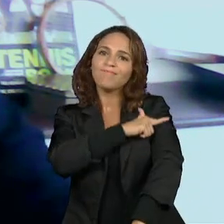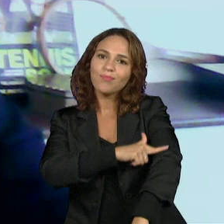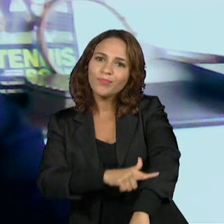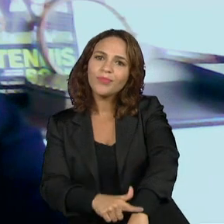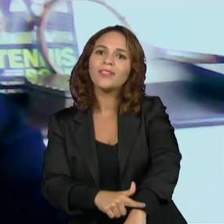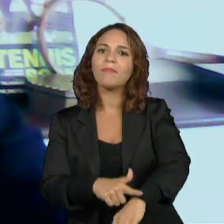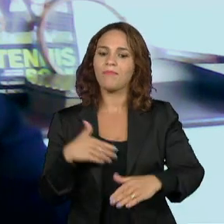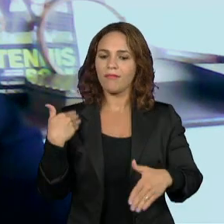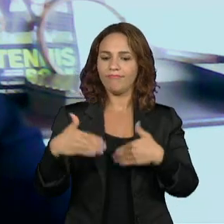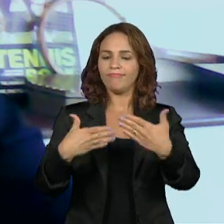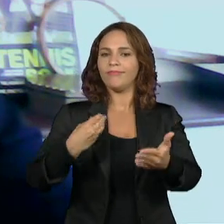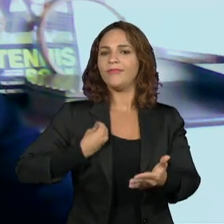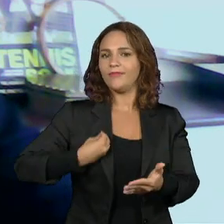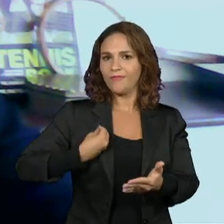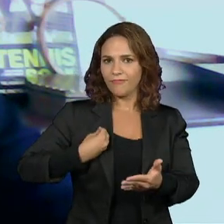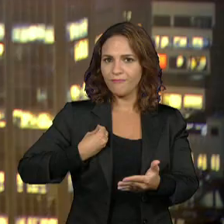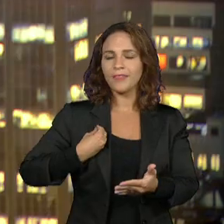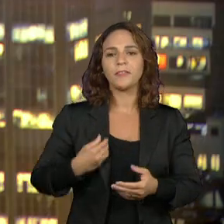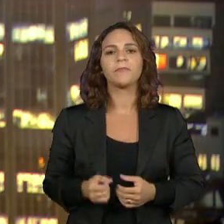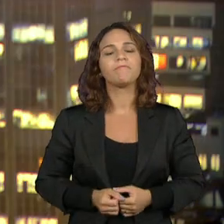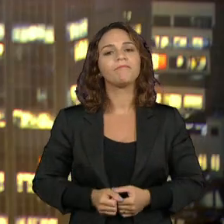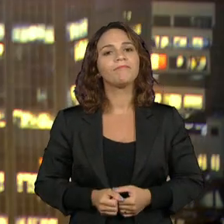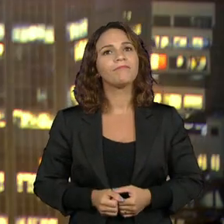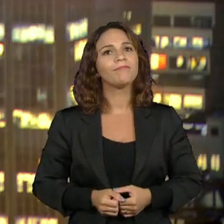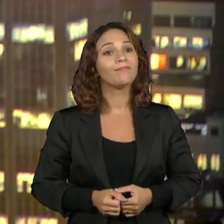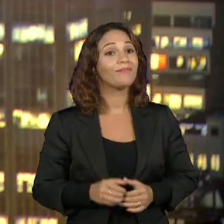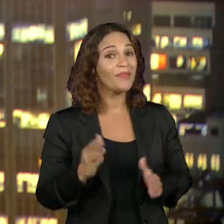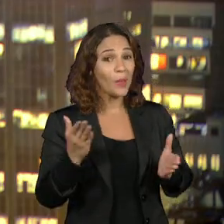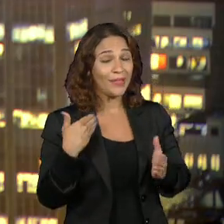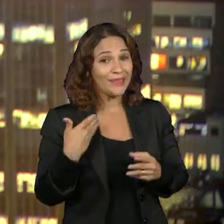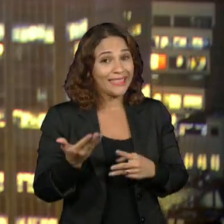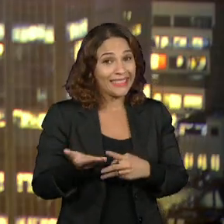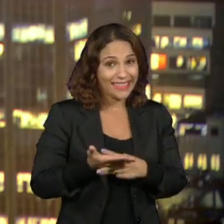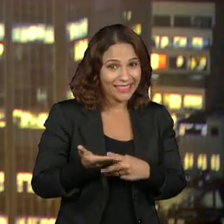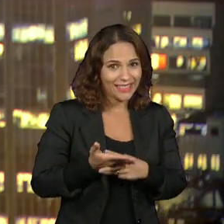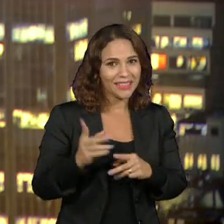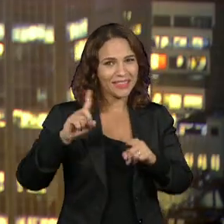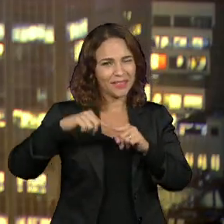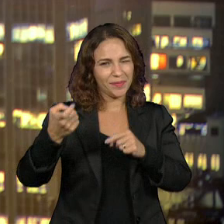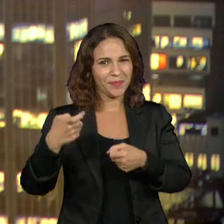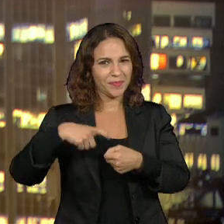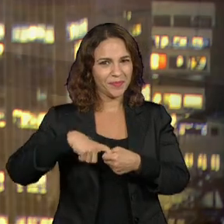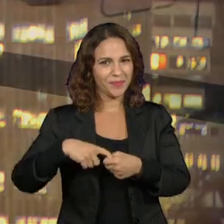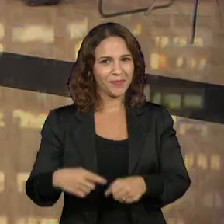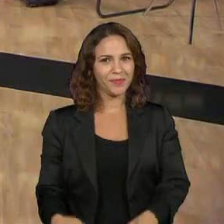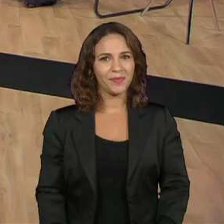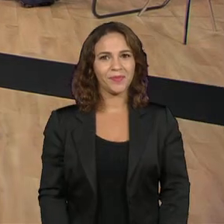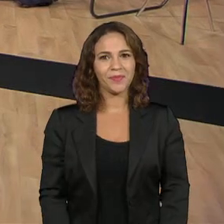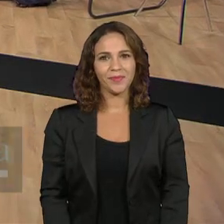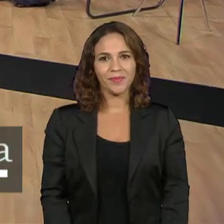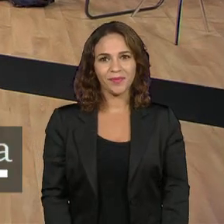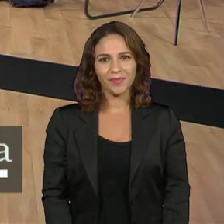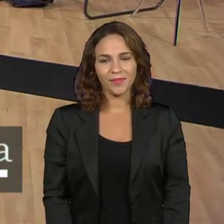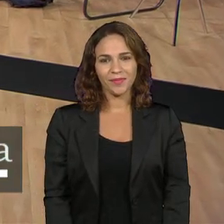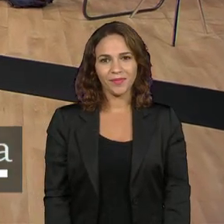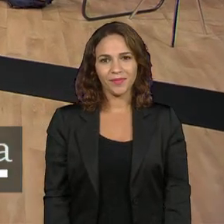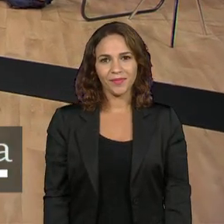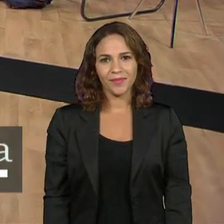ser efetivadas em termos de estilo de vida. Precisa chamar um intervalo aqui e a gente volta já.